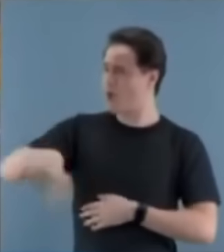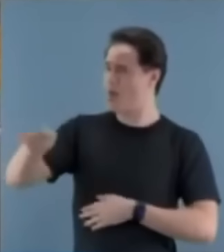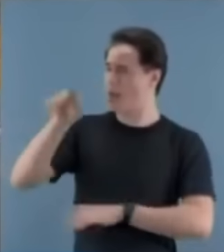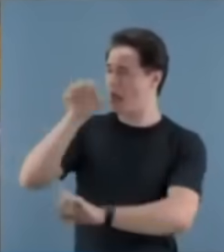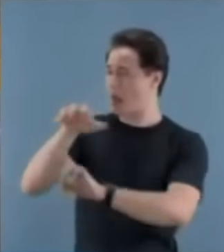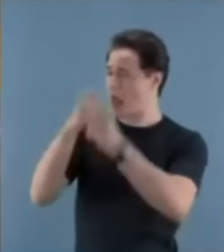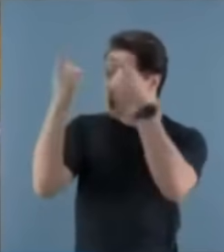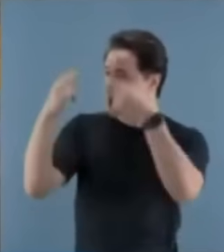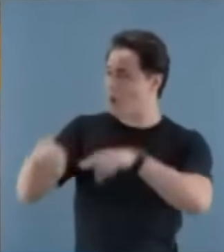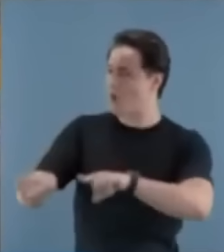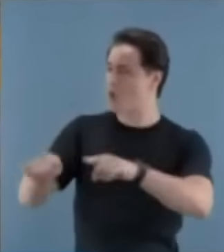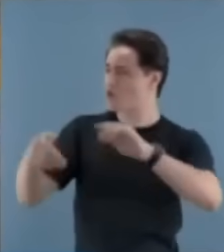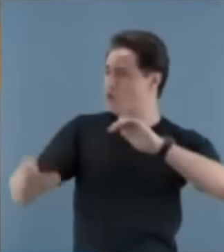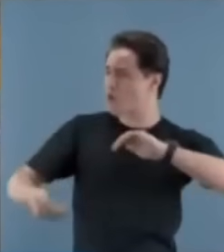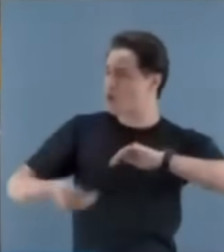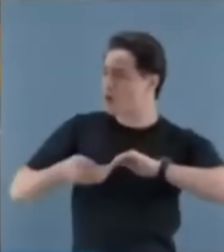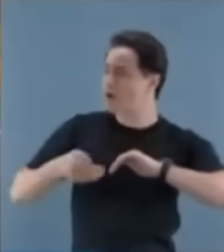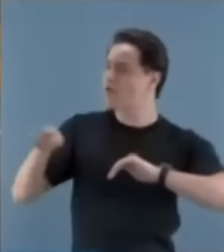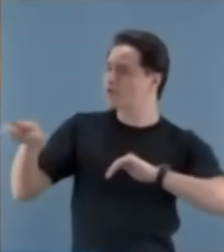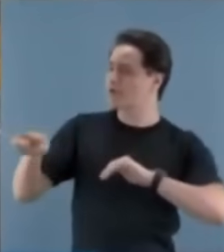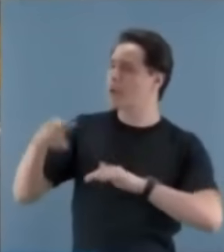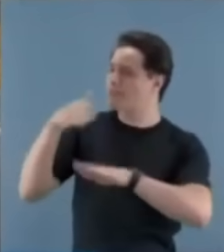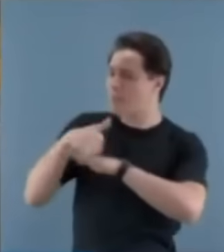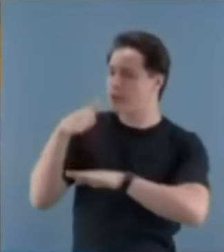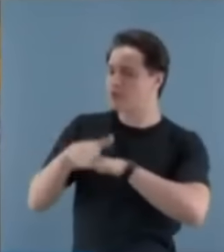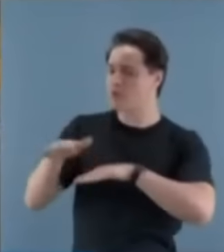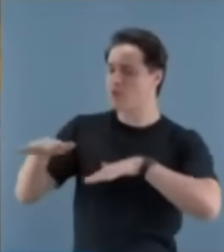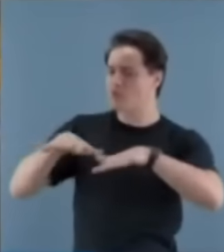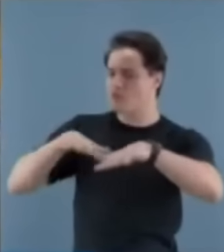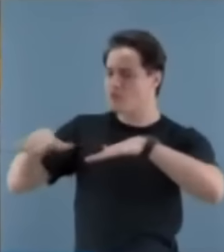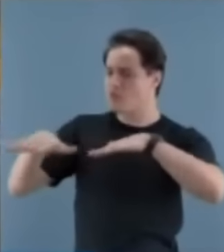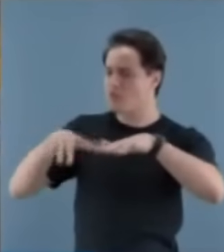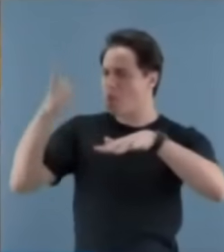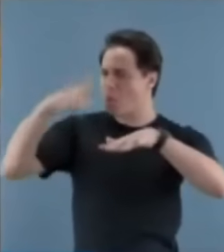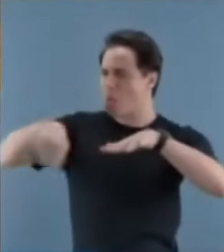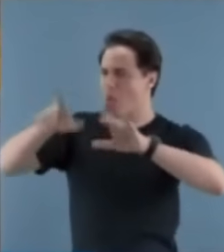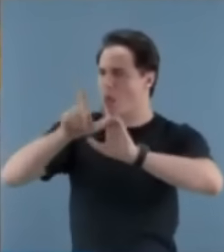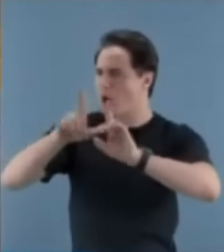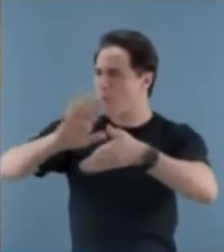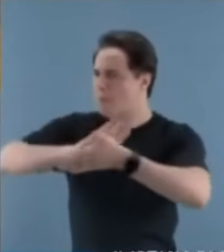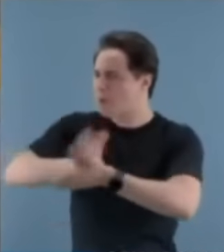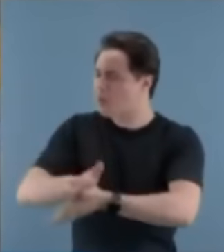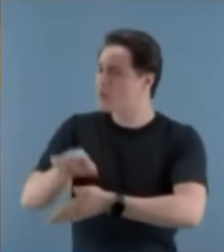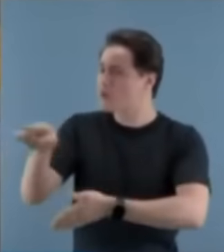Congresso Nacional. O senhor participou de movimentos antidemocráticos. Um militar da ativa.